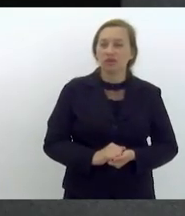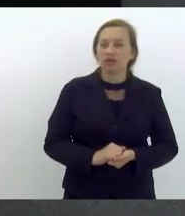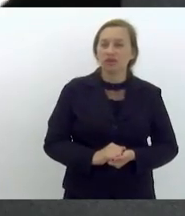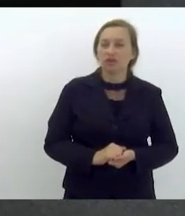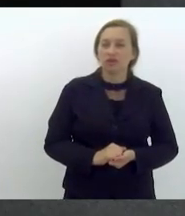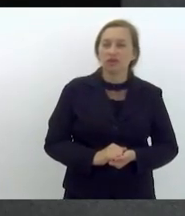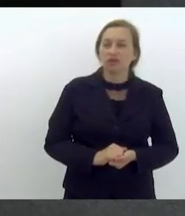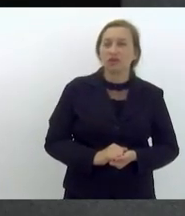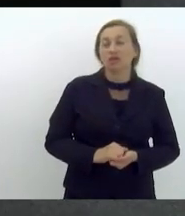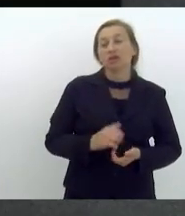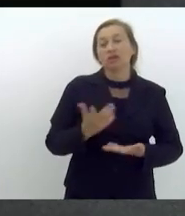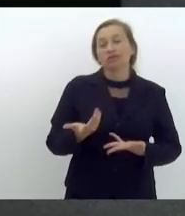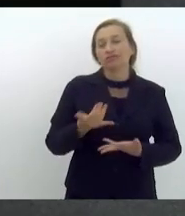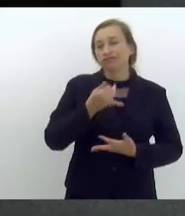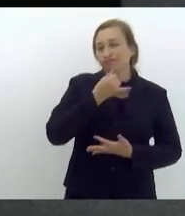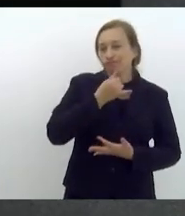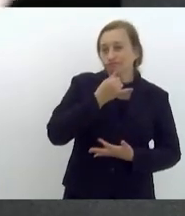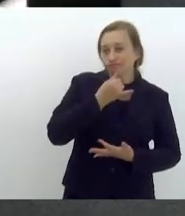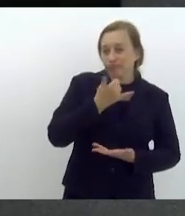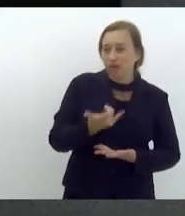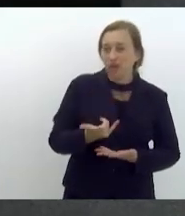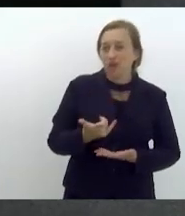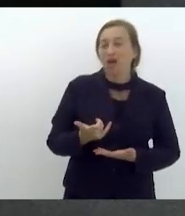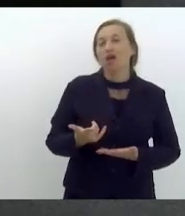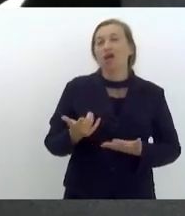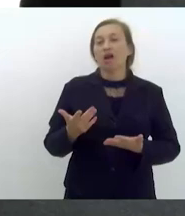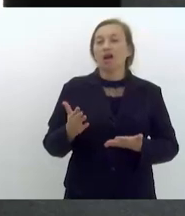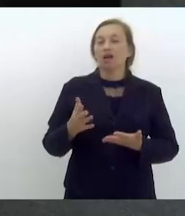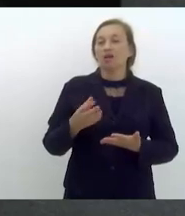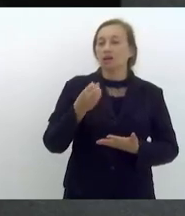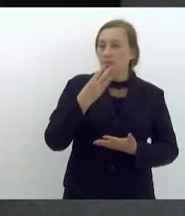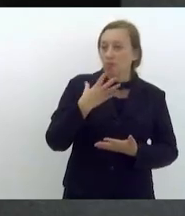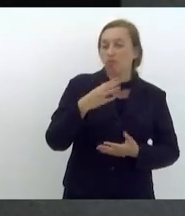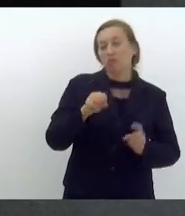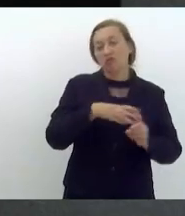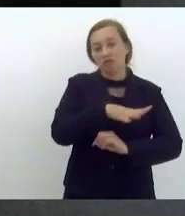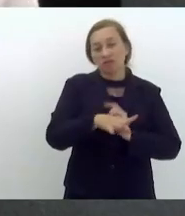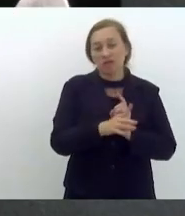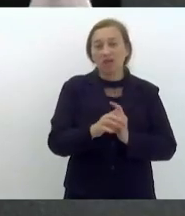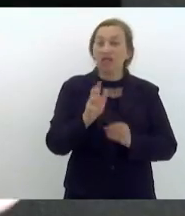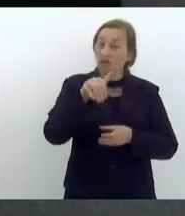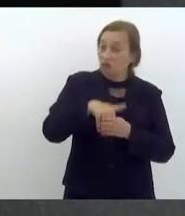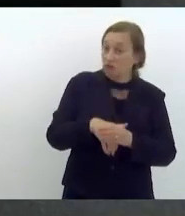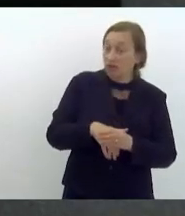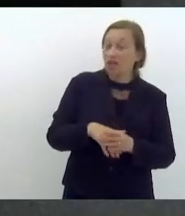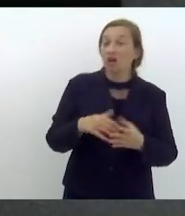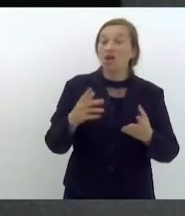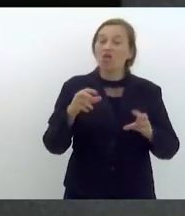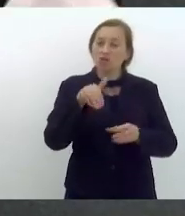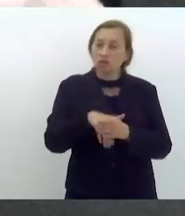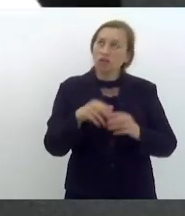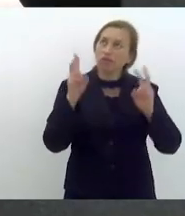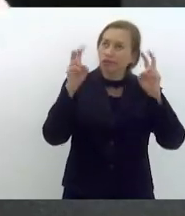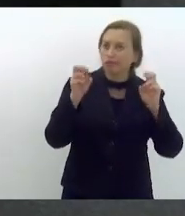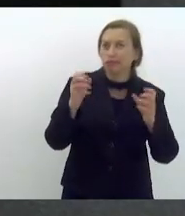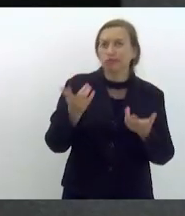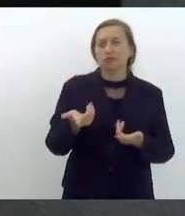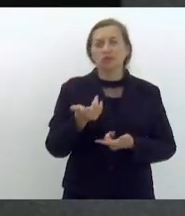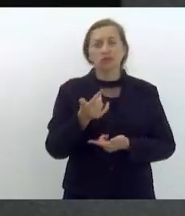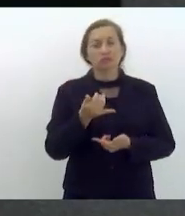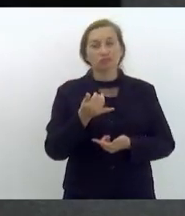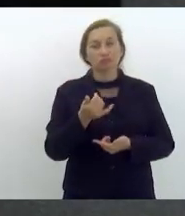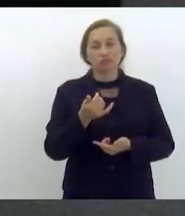nem sempre bom senso e aquilo que é melhor para a sociedade é votado Nós voltamos matérias aqui que são verdadeiras aberrações